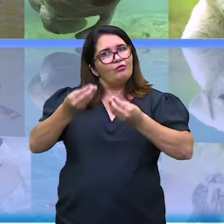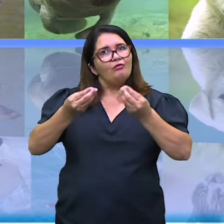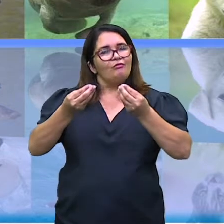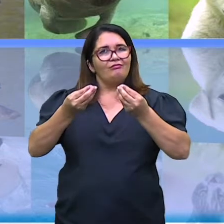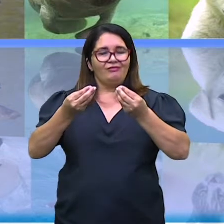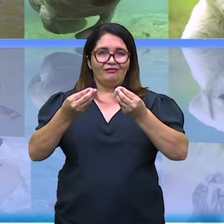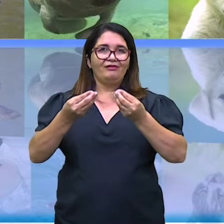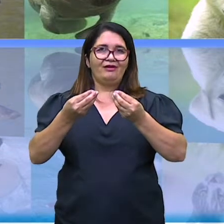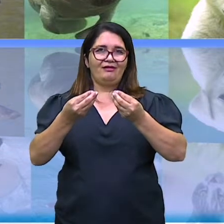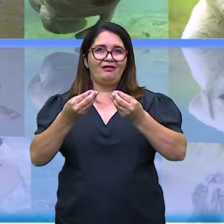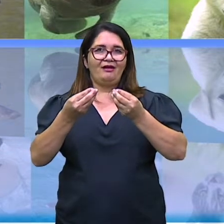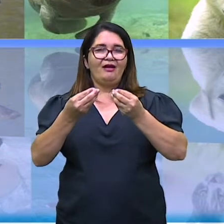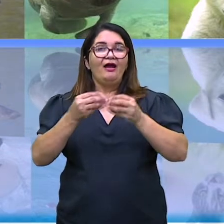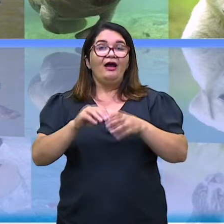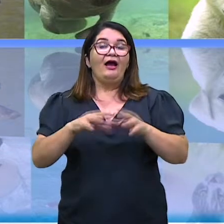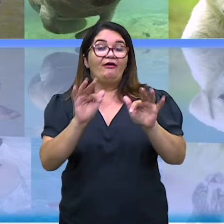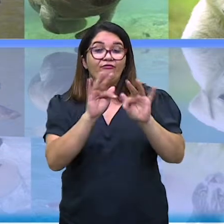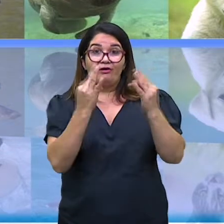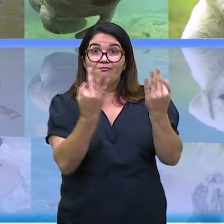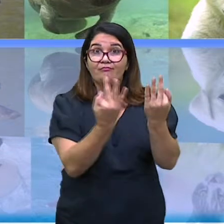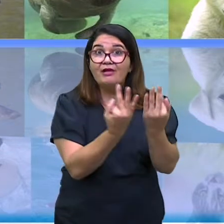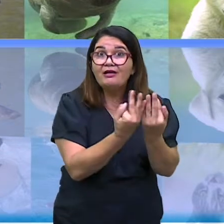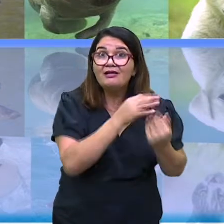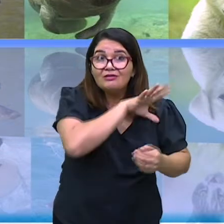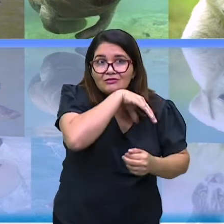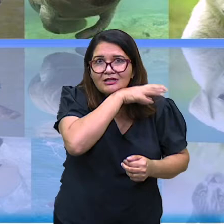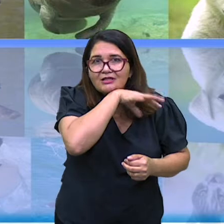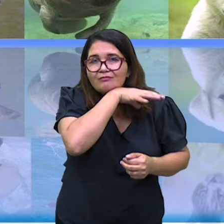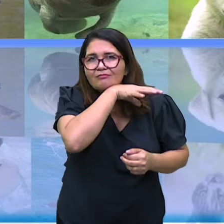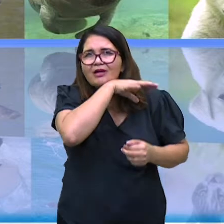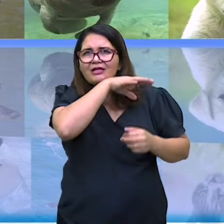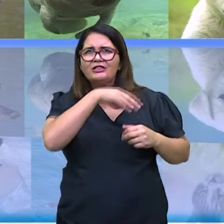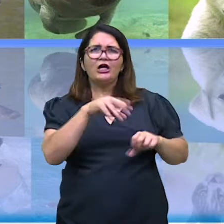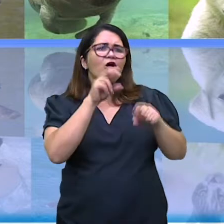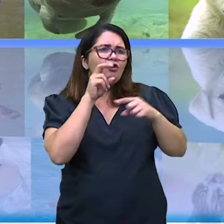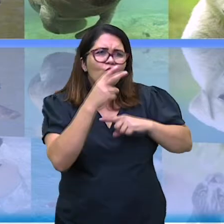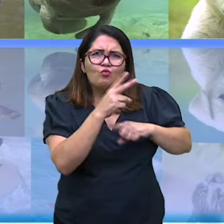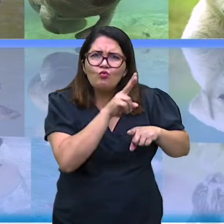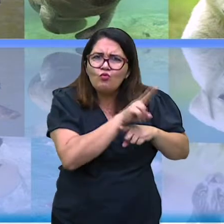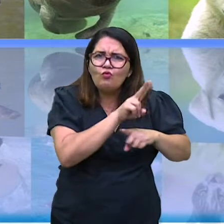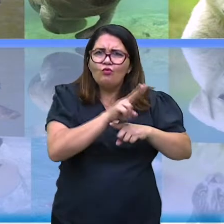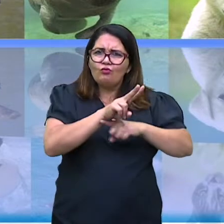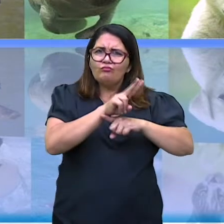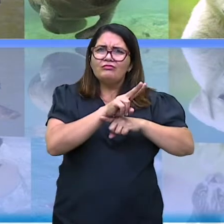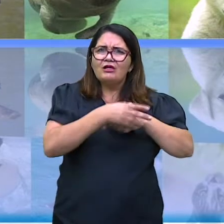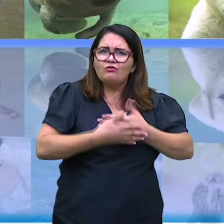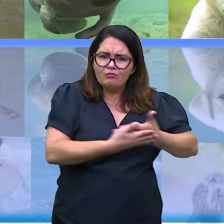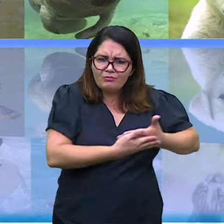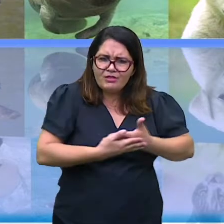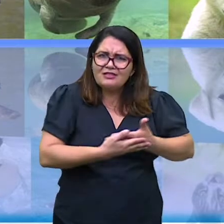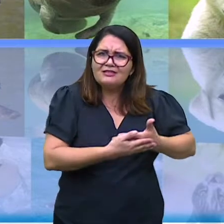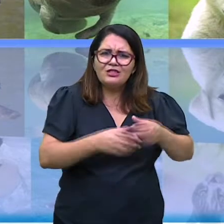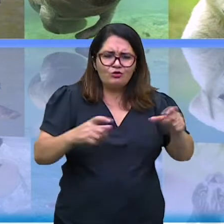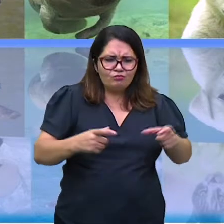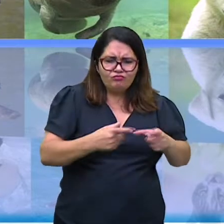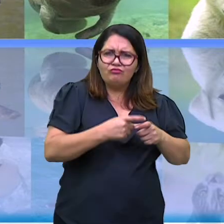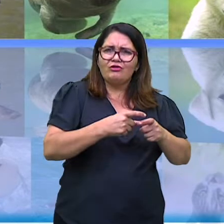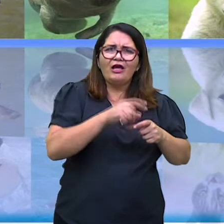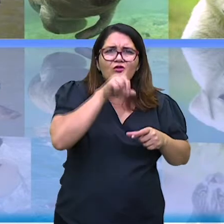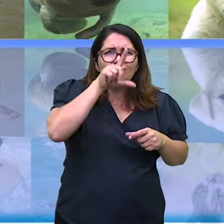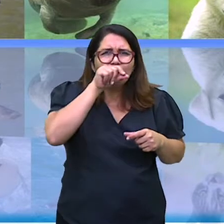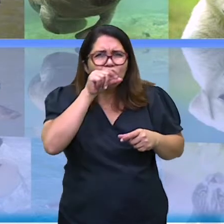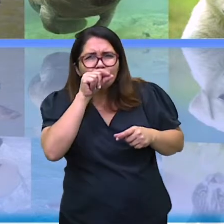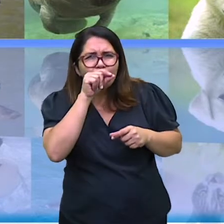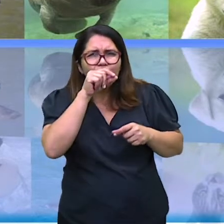ser. Outros vão ter o seu filhotinho guardado dentro do seu próprio corpinho também, não é